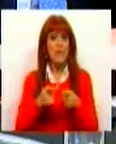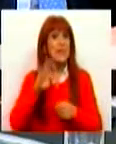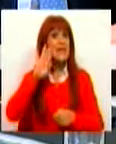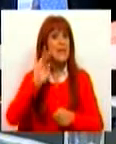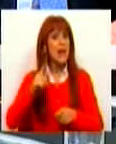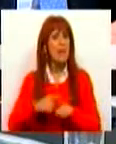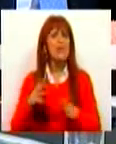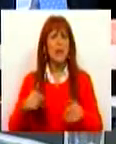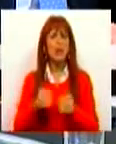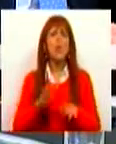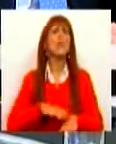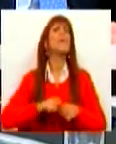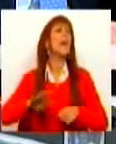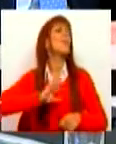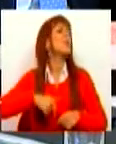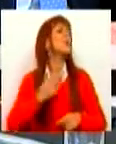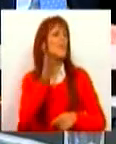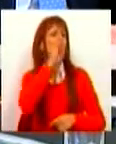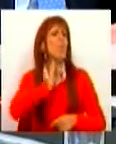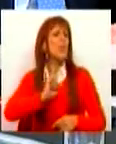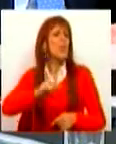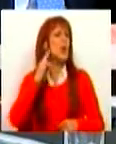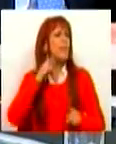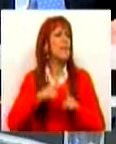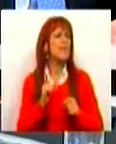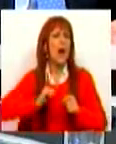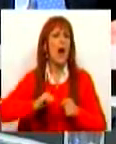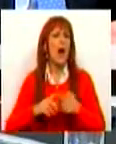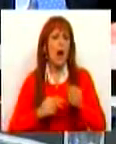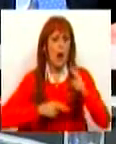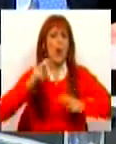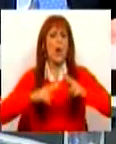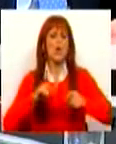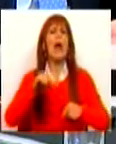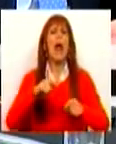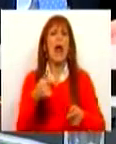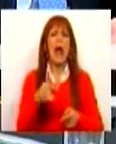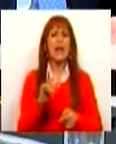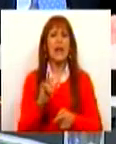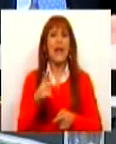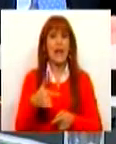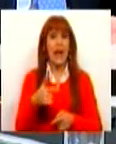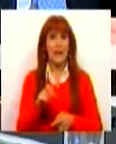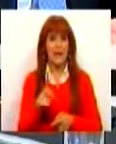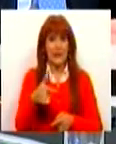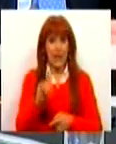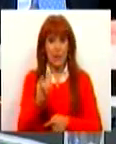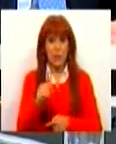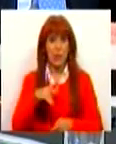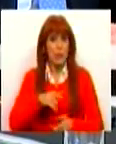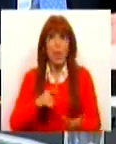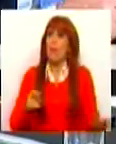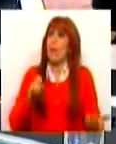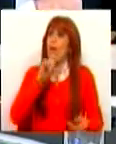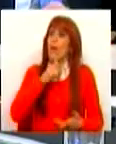sabem que têm todo o tempo do mundo para concretizar as suas intenções e construir o tal ATI. E Portugal pouco mais